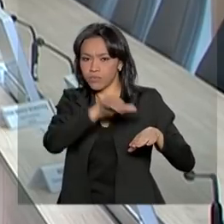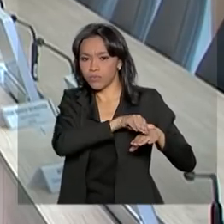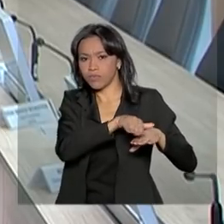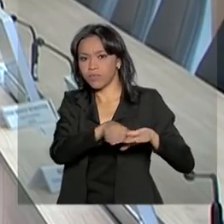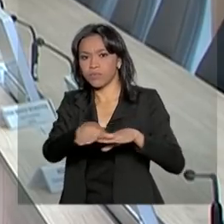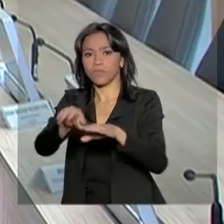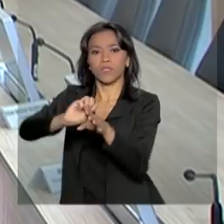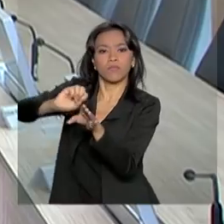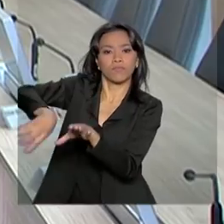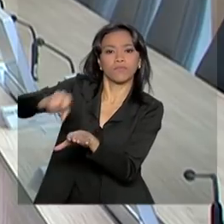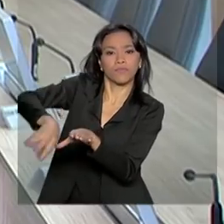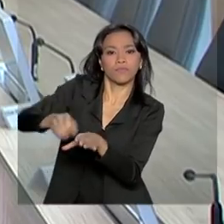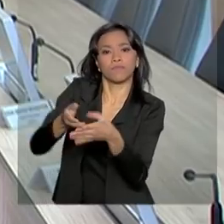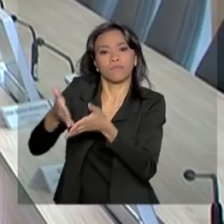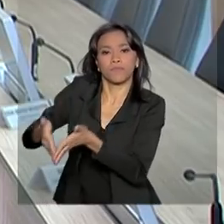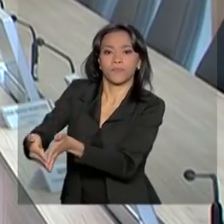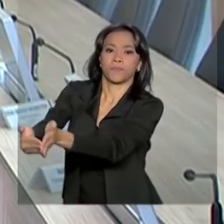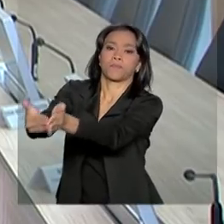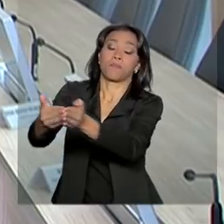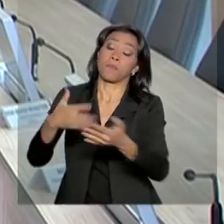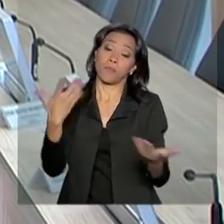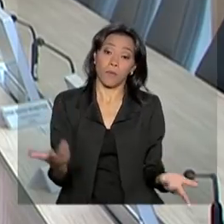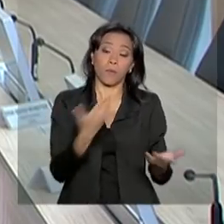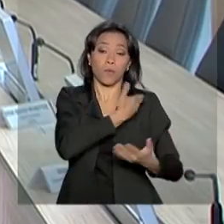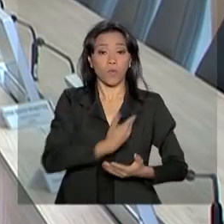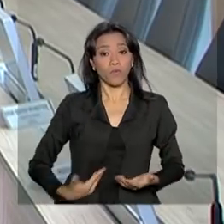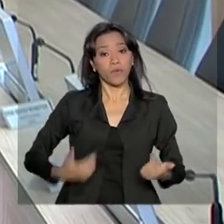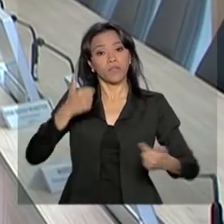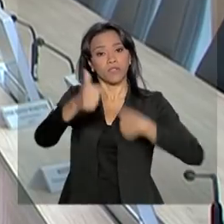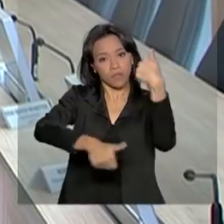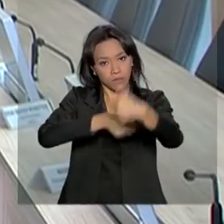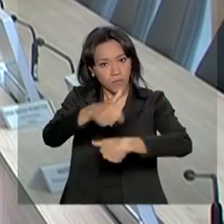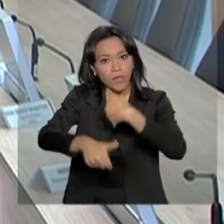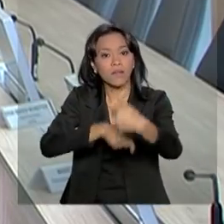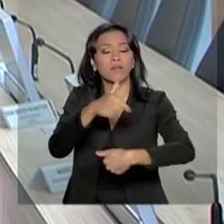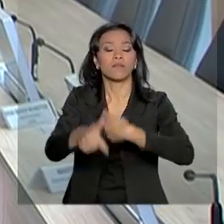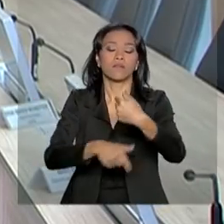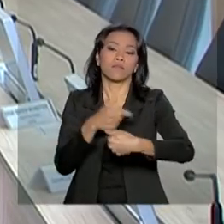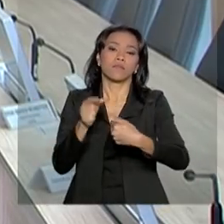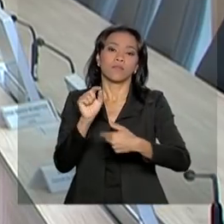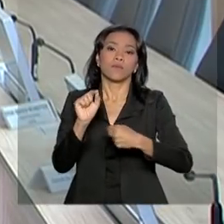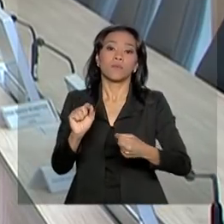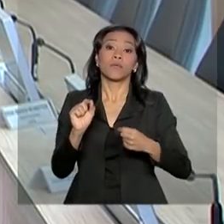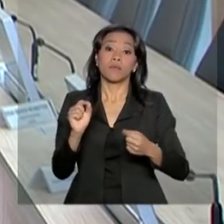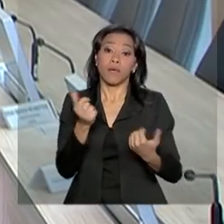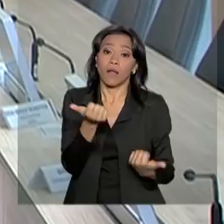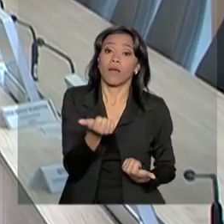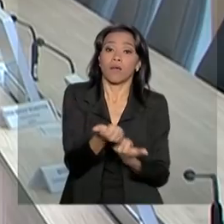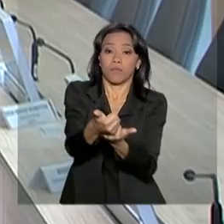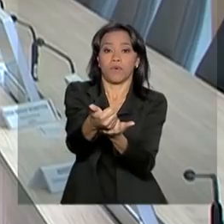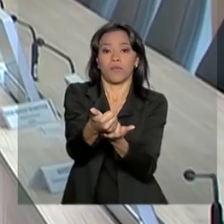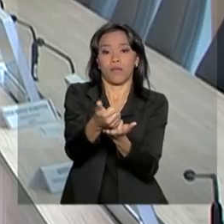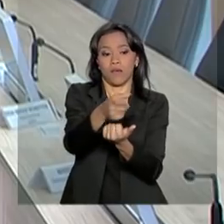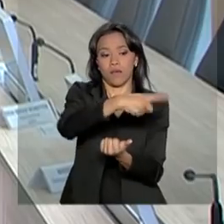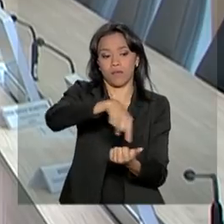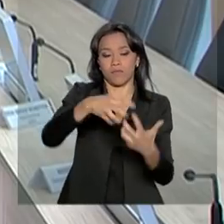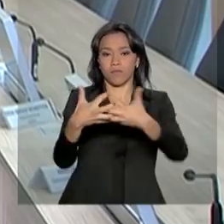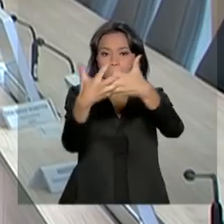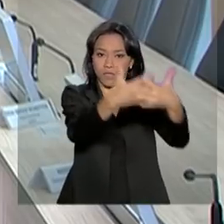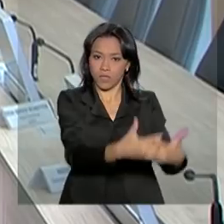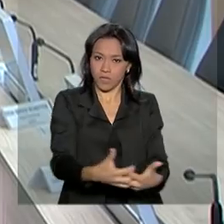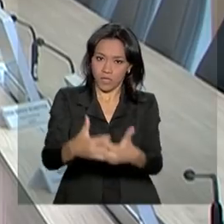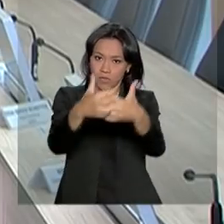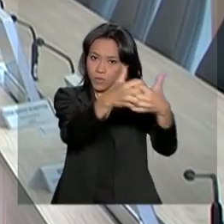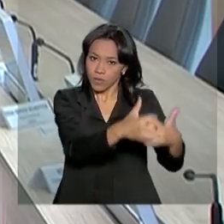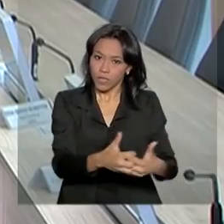no Brasil. O governo está trabalhando em uma operação integrada para dar apoio aos caminhoneiros e